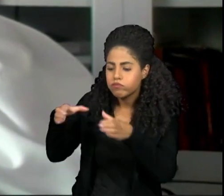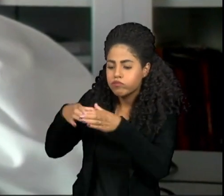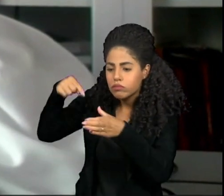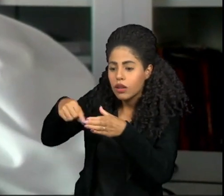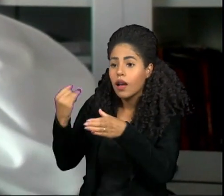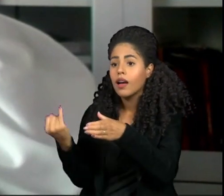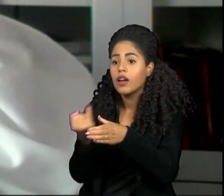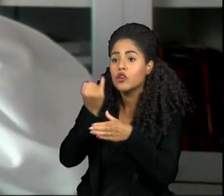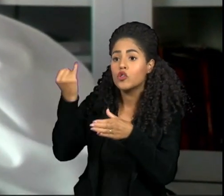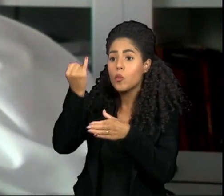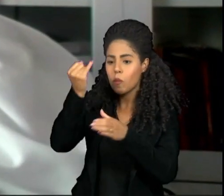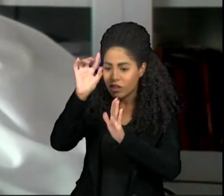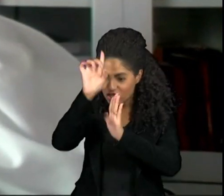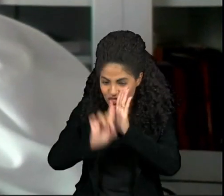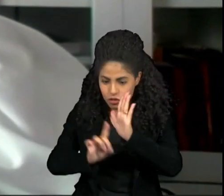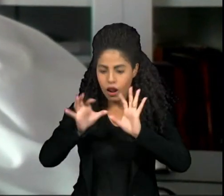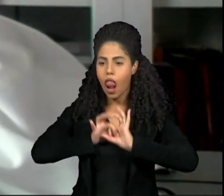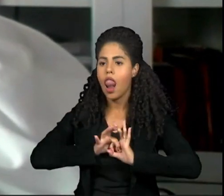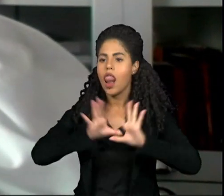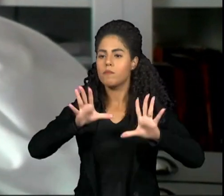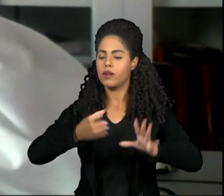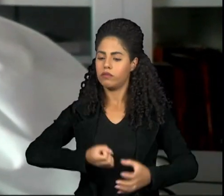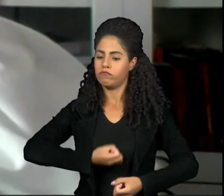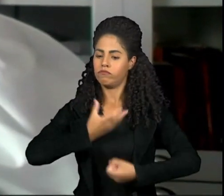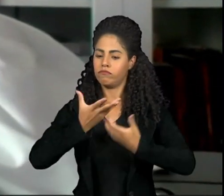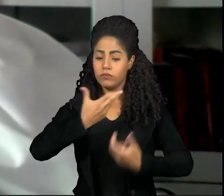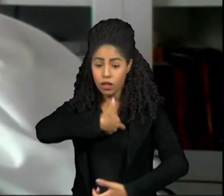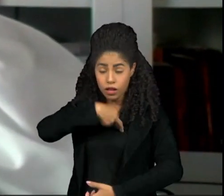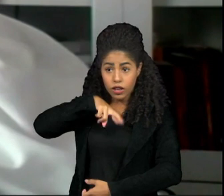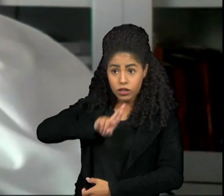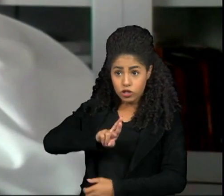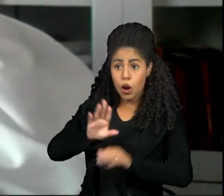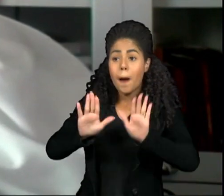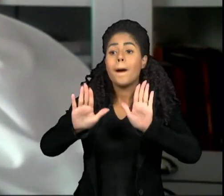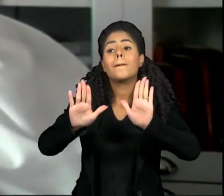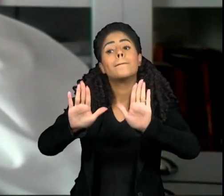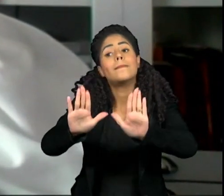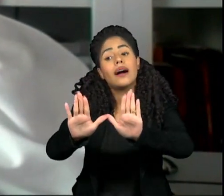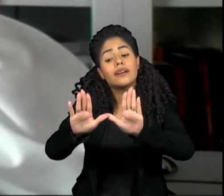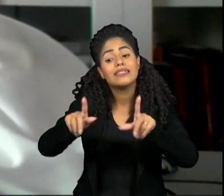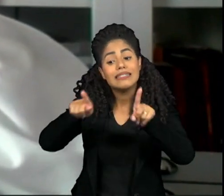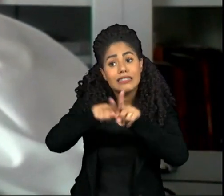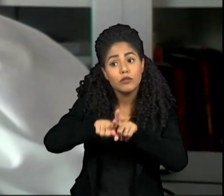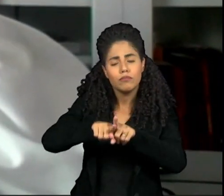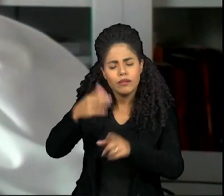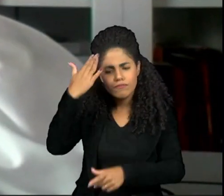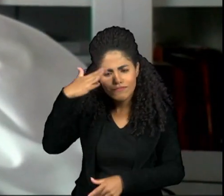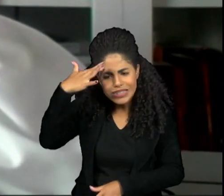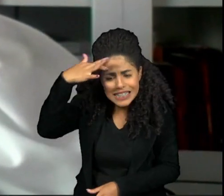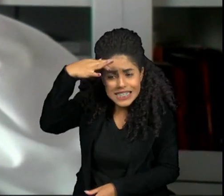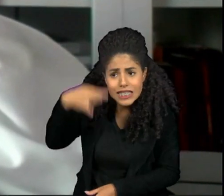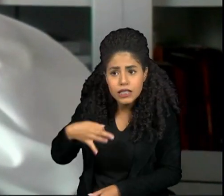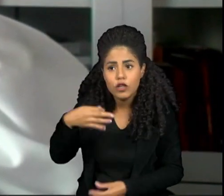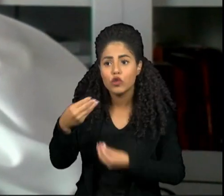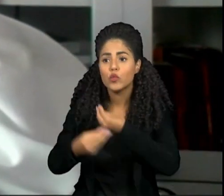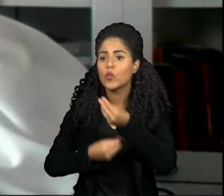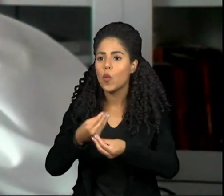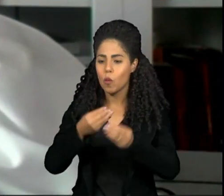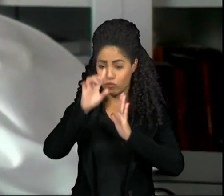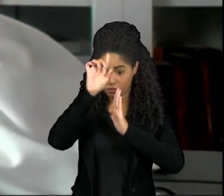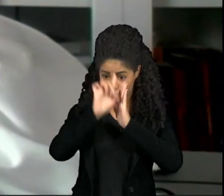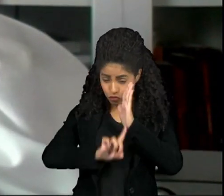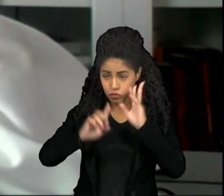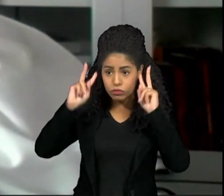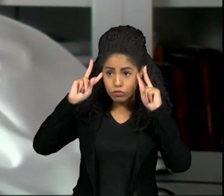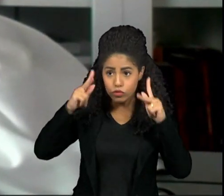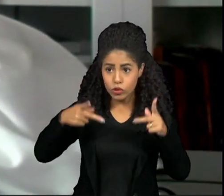essencial do direito à liberdade religiosa. Mas é preciso compreender também que os próprios direitos humanos